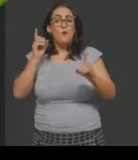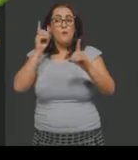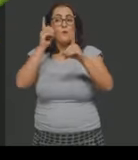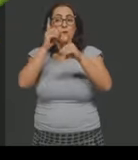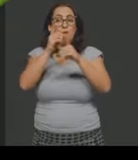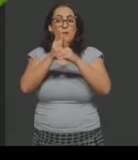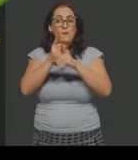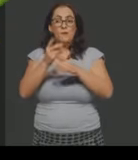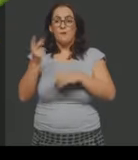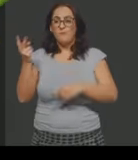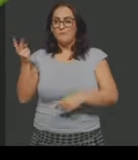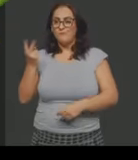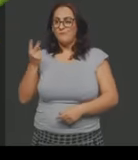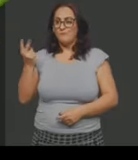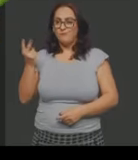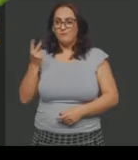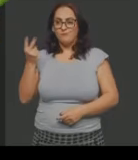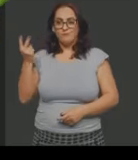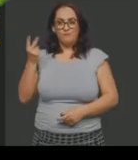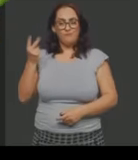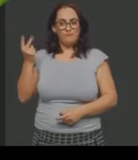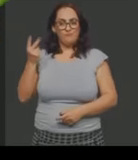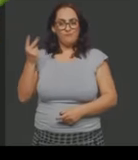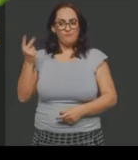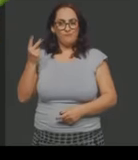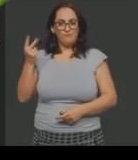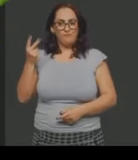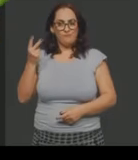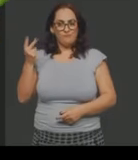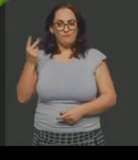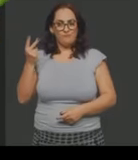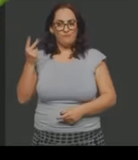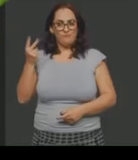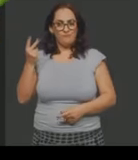ele fecunde a oosfera.